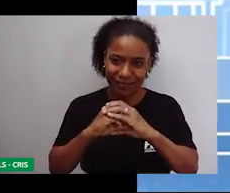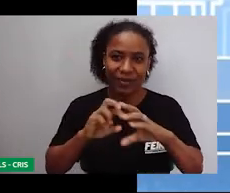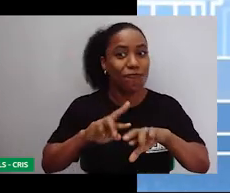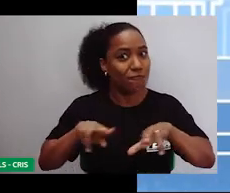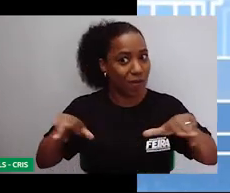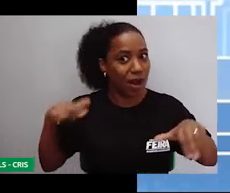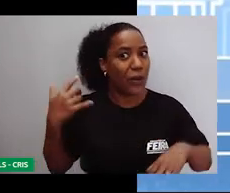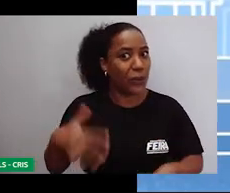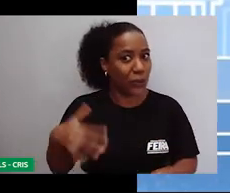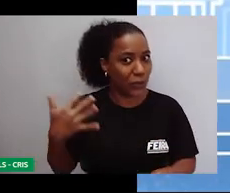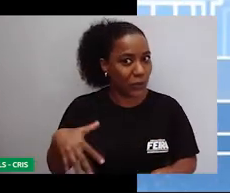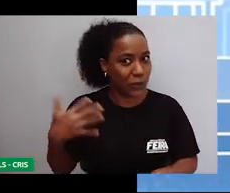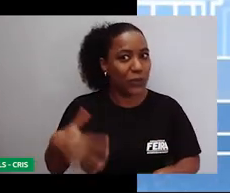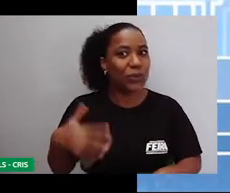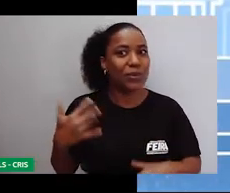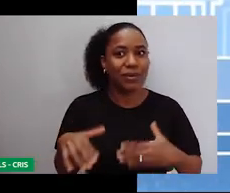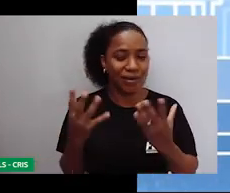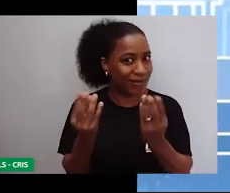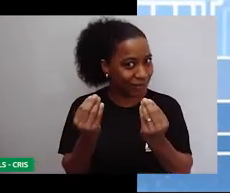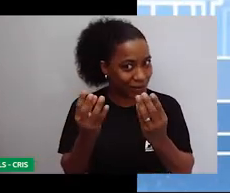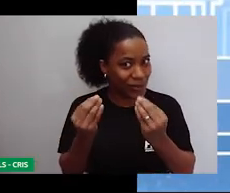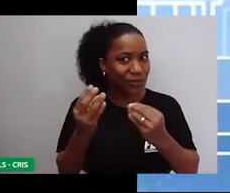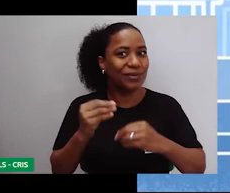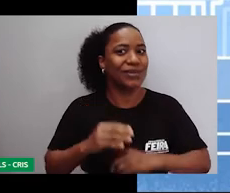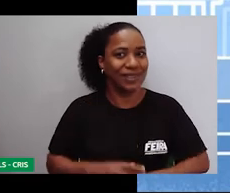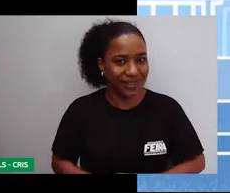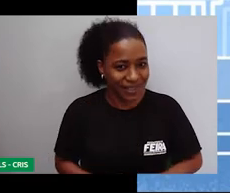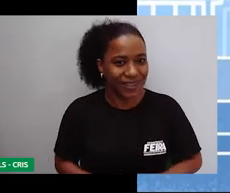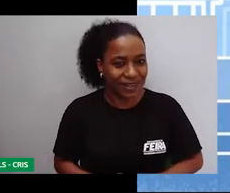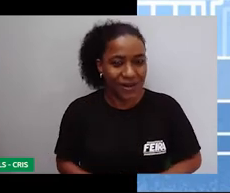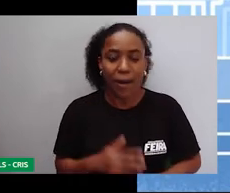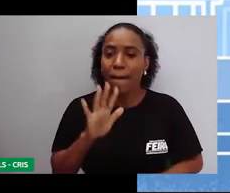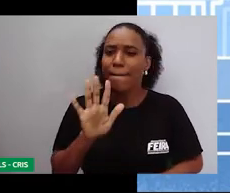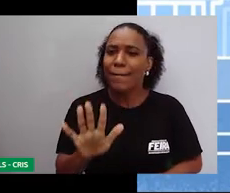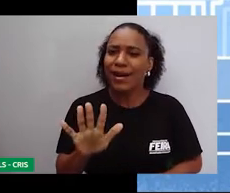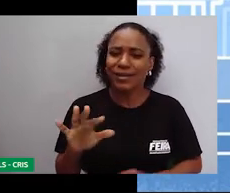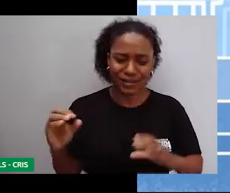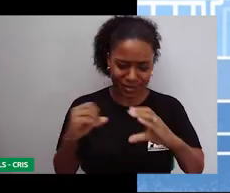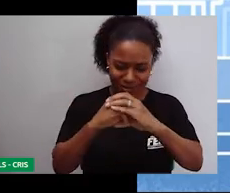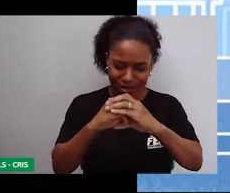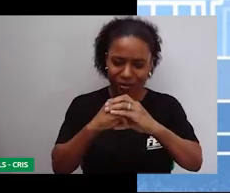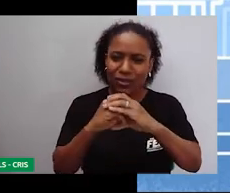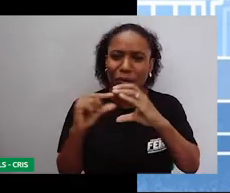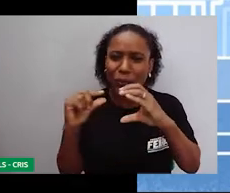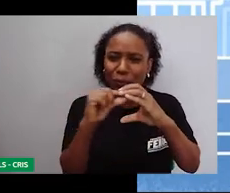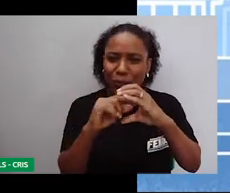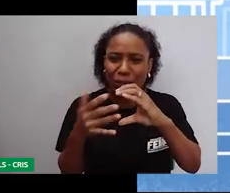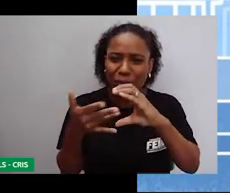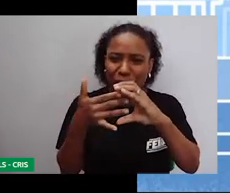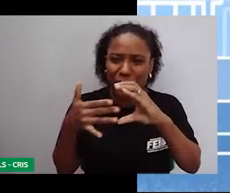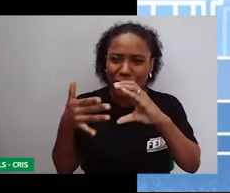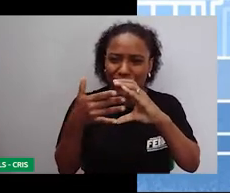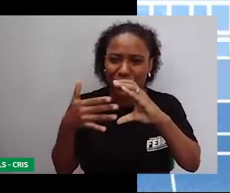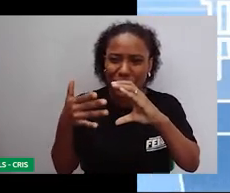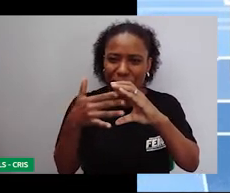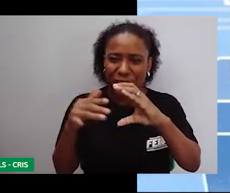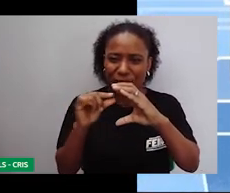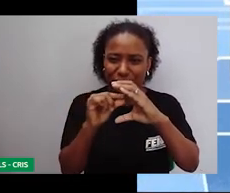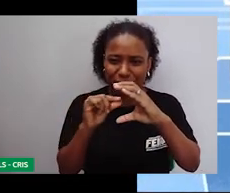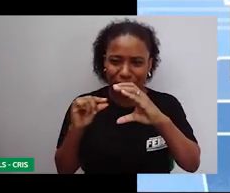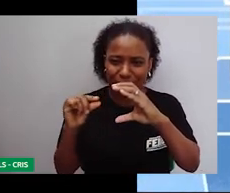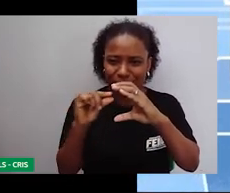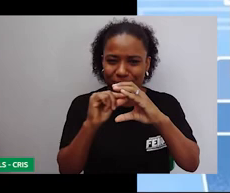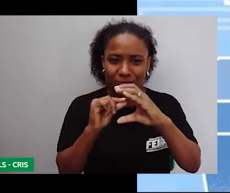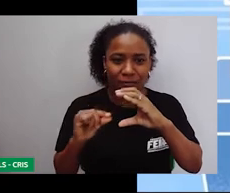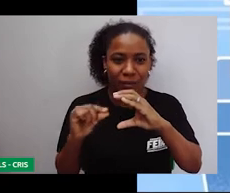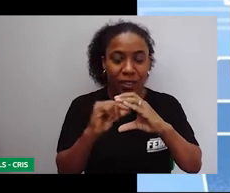Uau! São muitas células, hein? Mas elas são muito pequenas. Para se ter ideia, dá para colocar